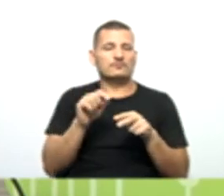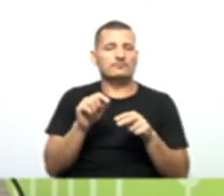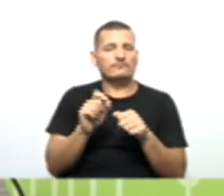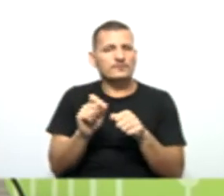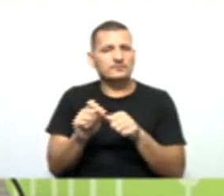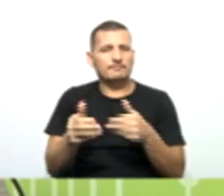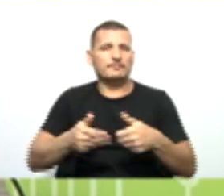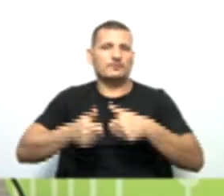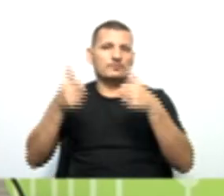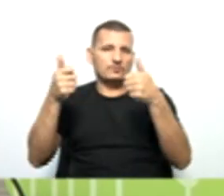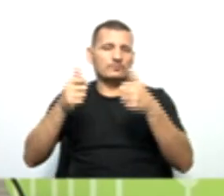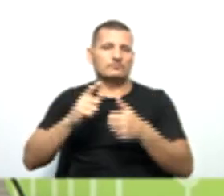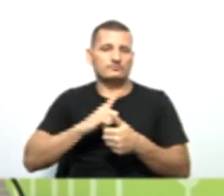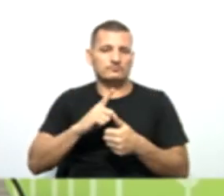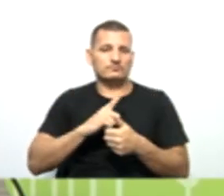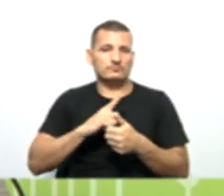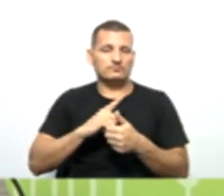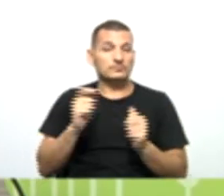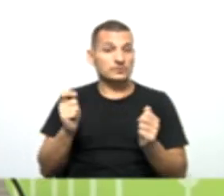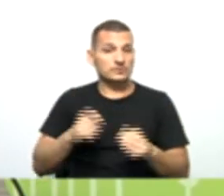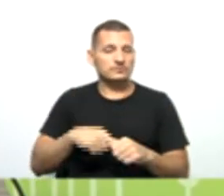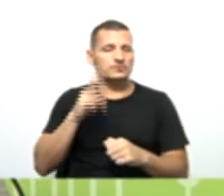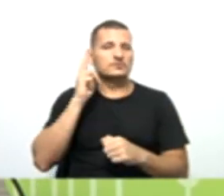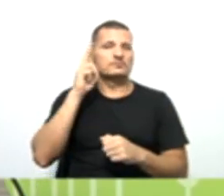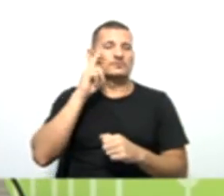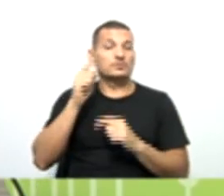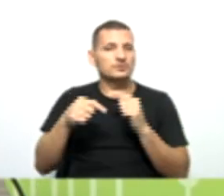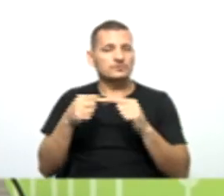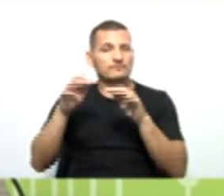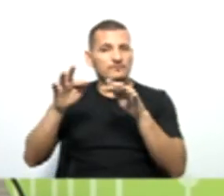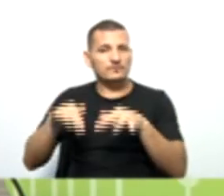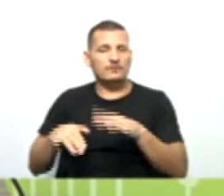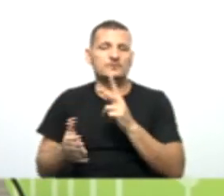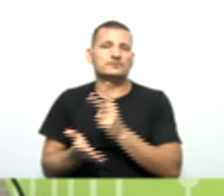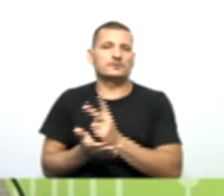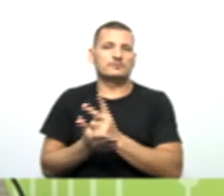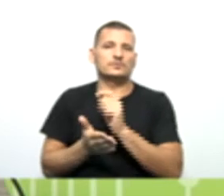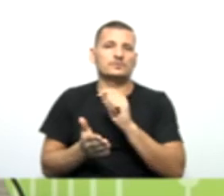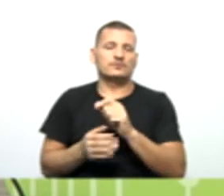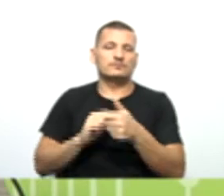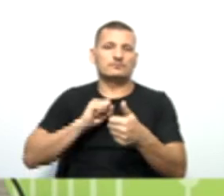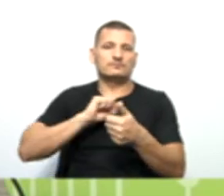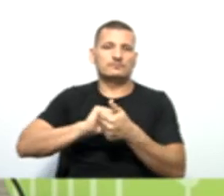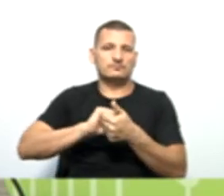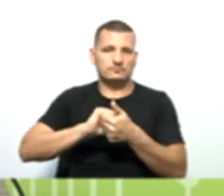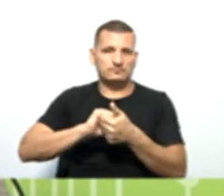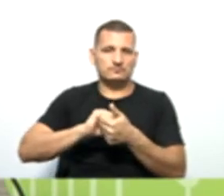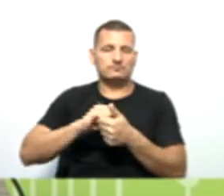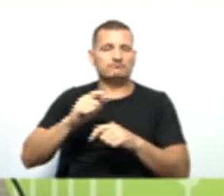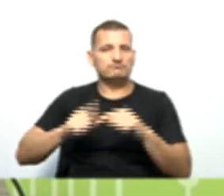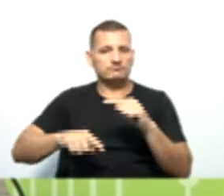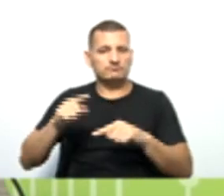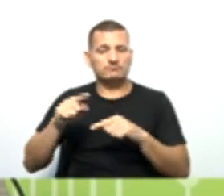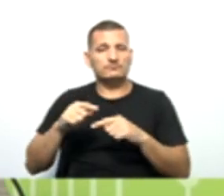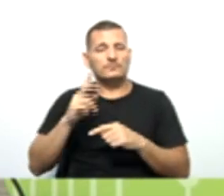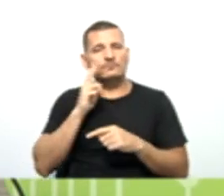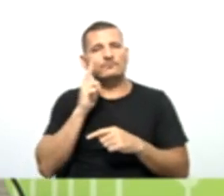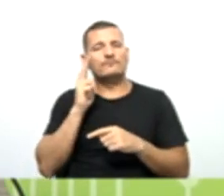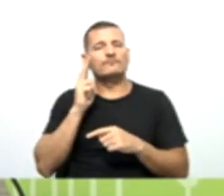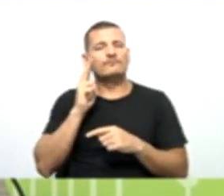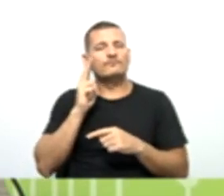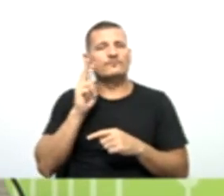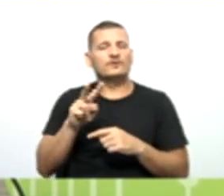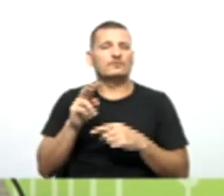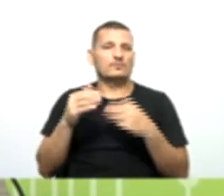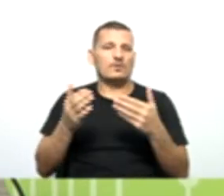melhor forma possível, lembrando que o objetivo final é sempre atender a qualidade do nosso produto. Então, bora ver aqui quais são esses passos